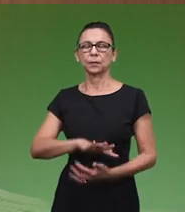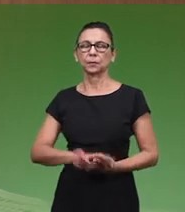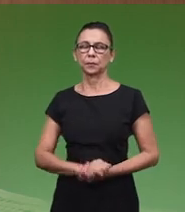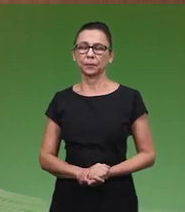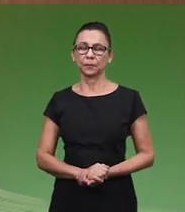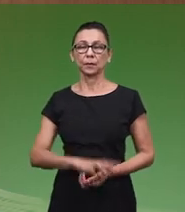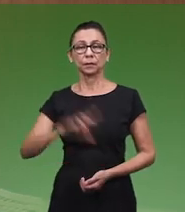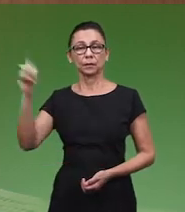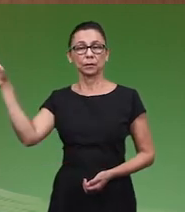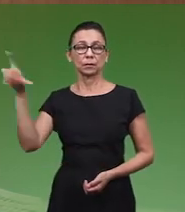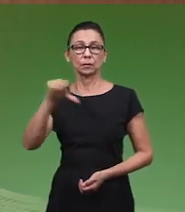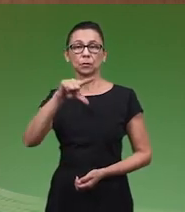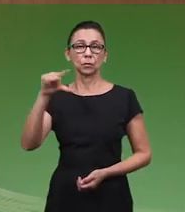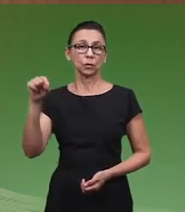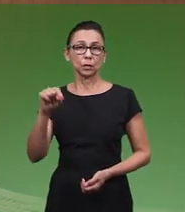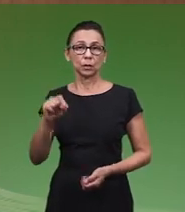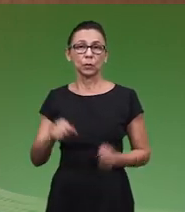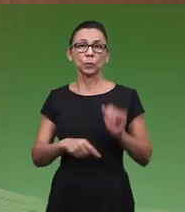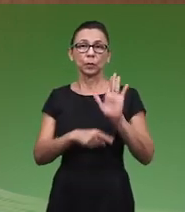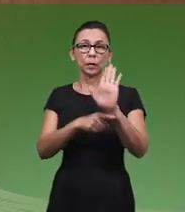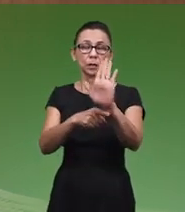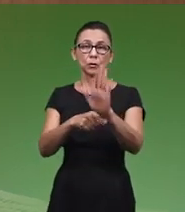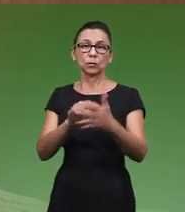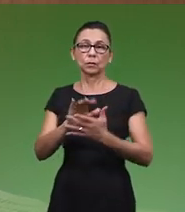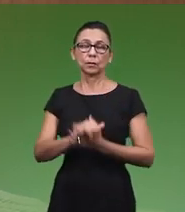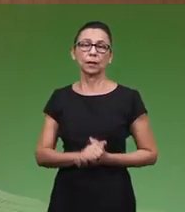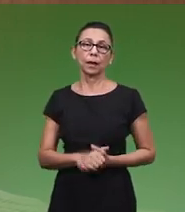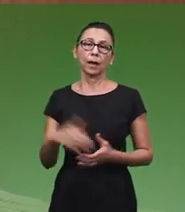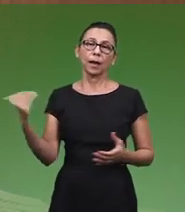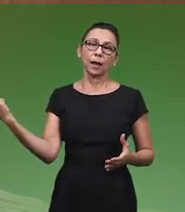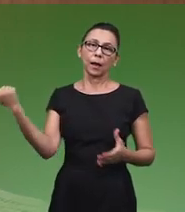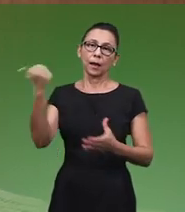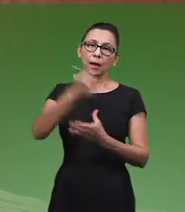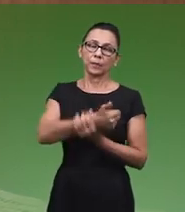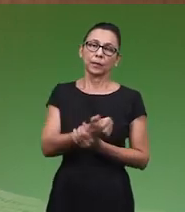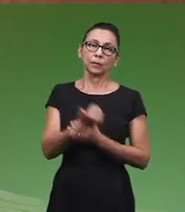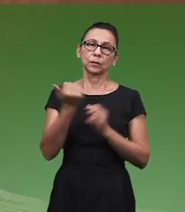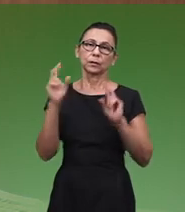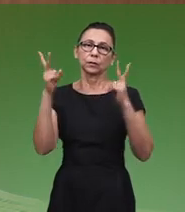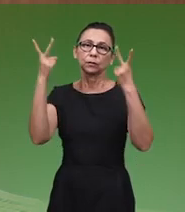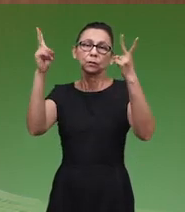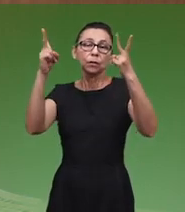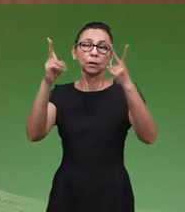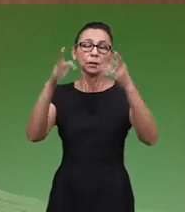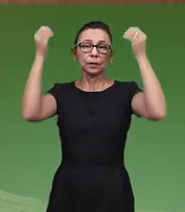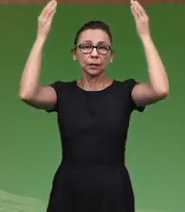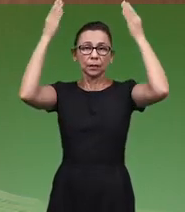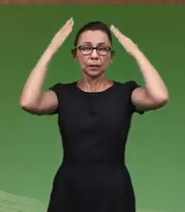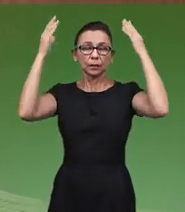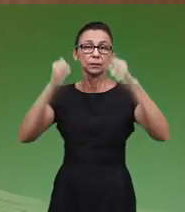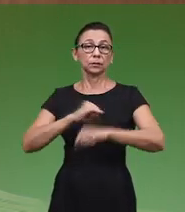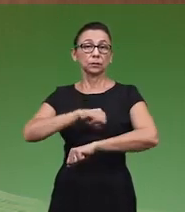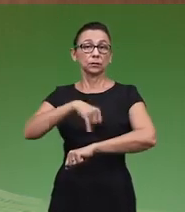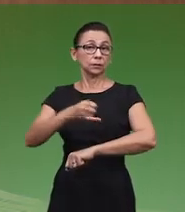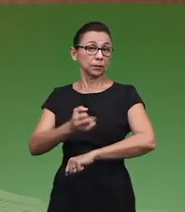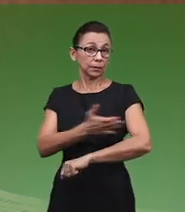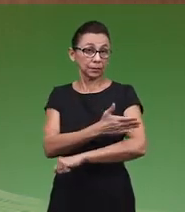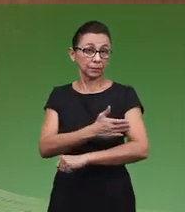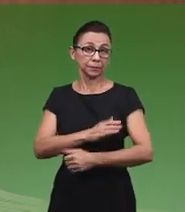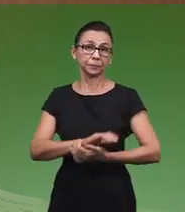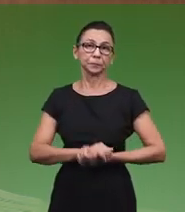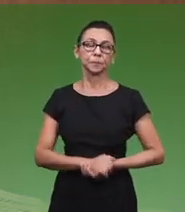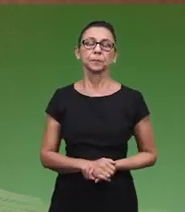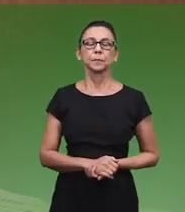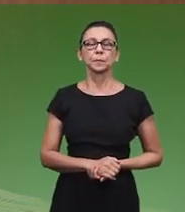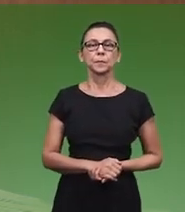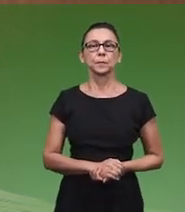vitória extraordinária a Abraão e era rei de Salém, que é Jerusalém. Ele era rei de Jerusalém. E se Davi disse assim, tu